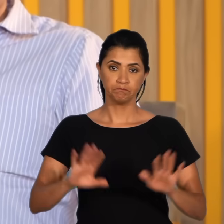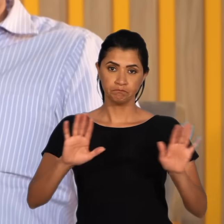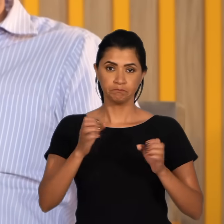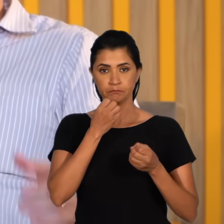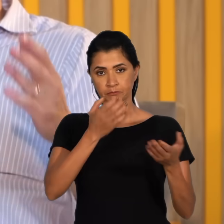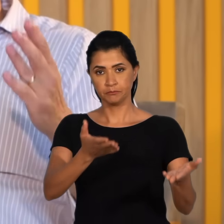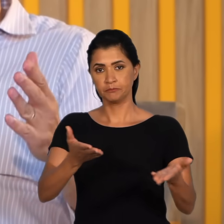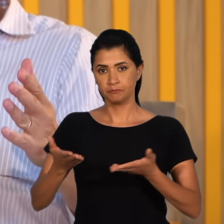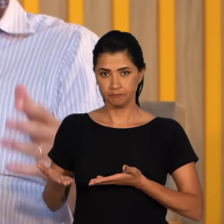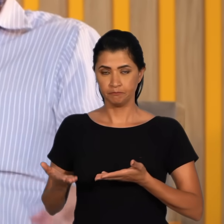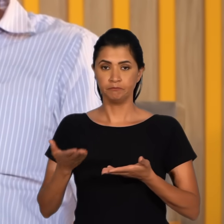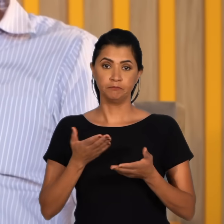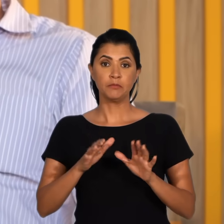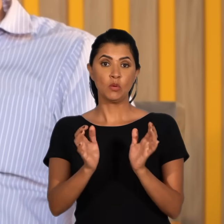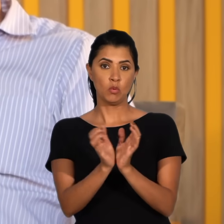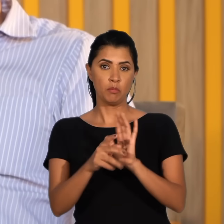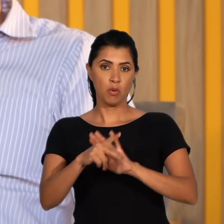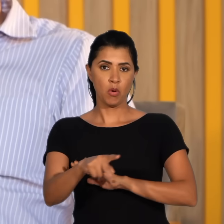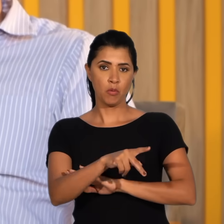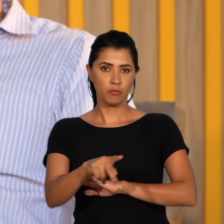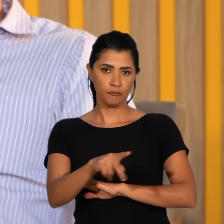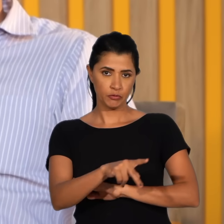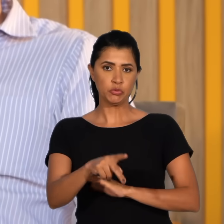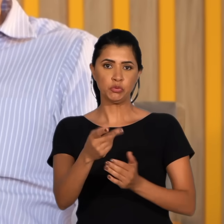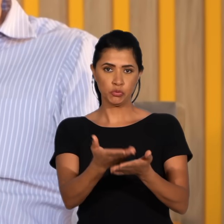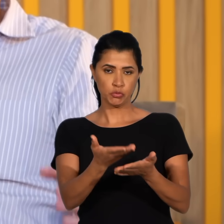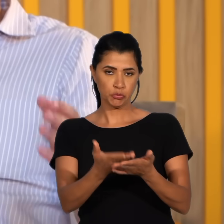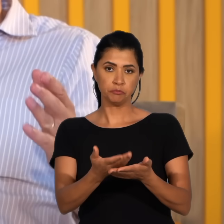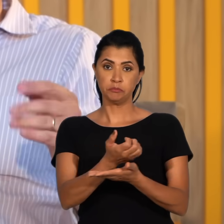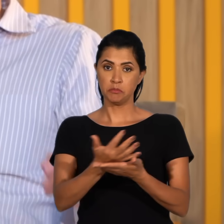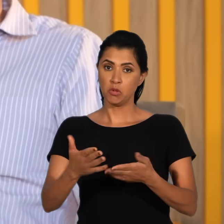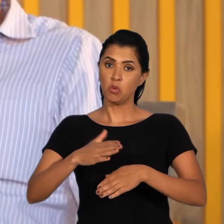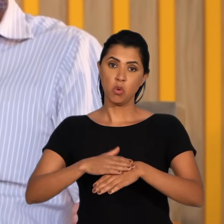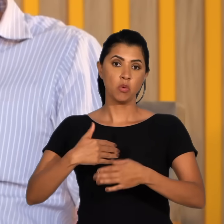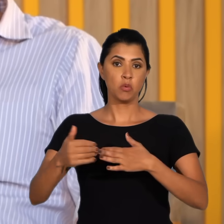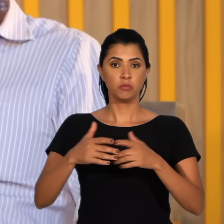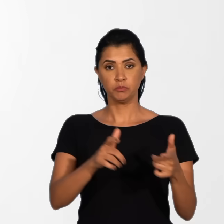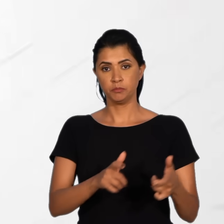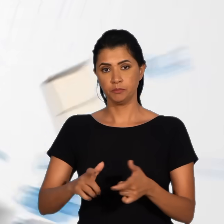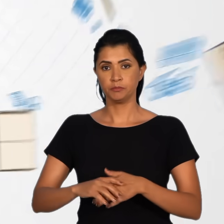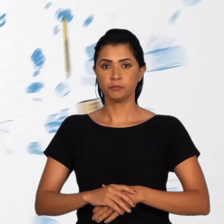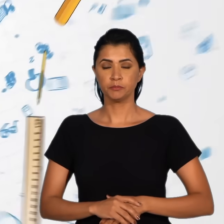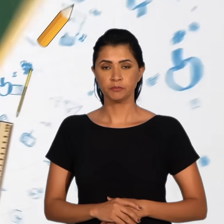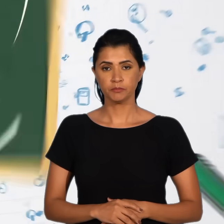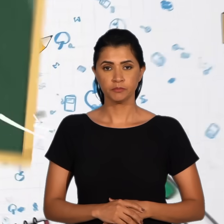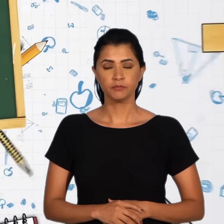Olá seja muito bem-vindo à classe dos professores a sua lição em qualquer hora e